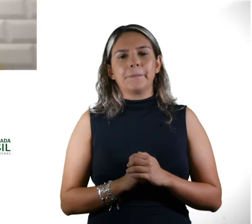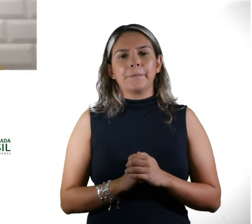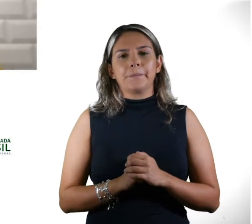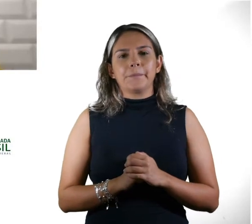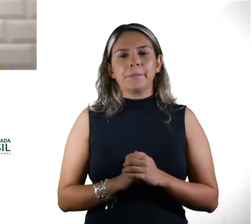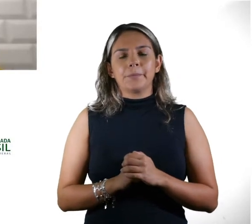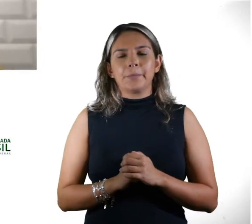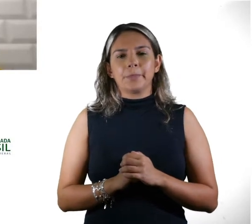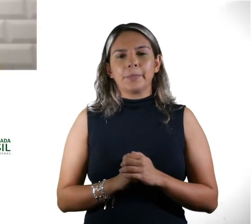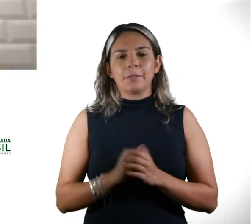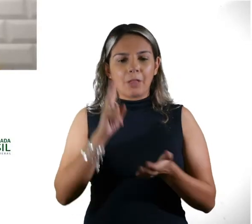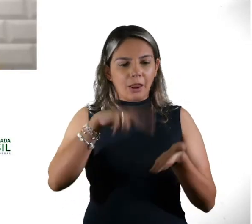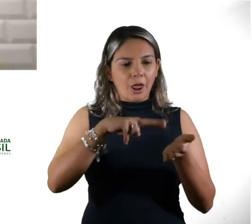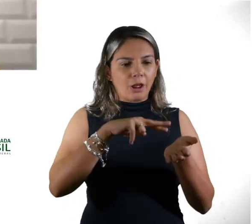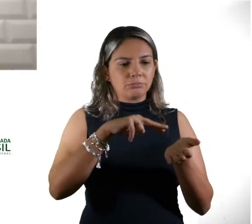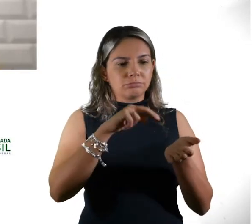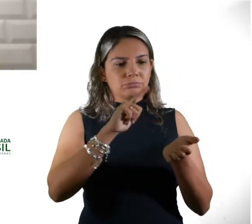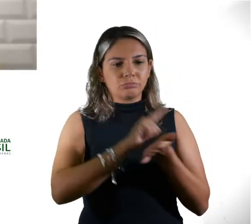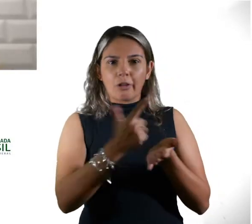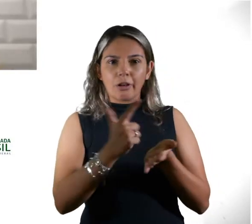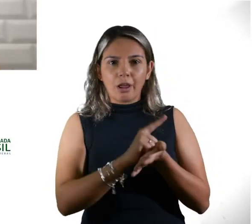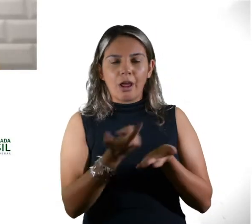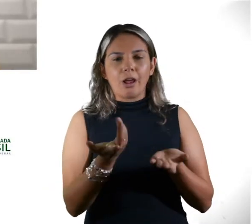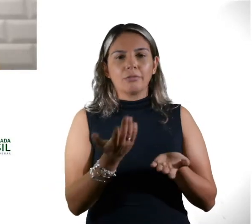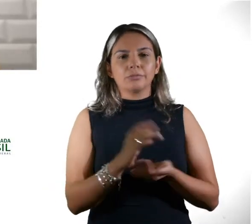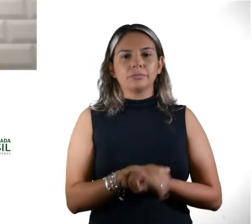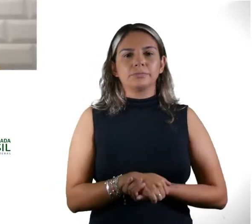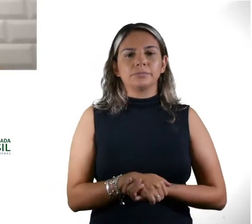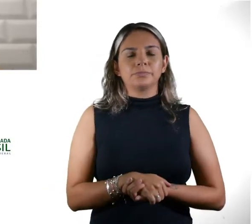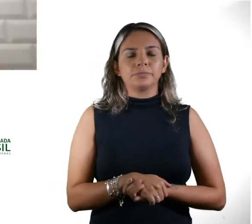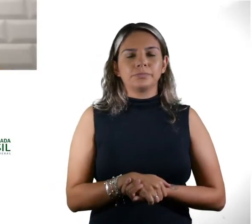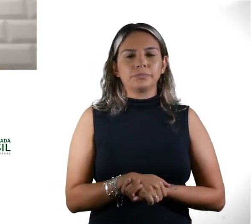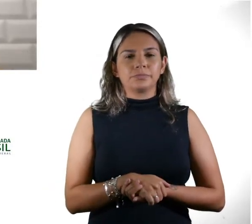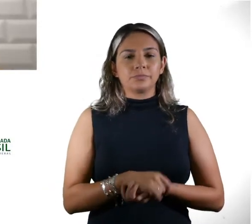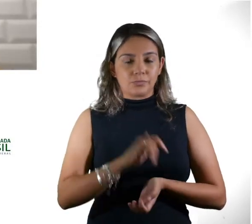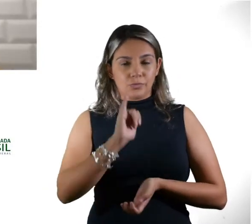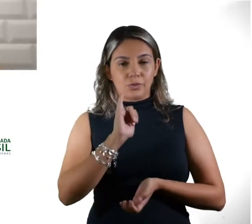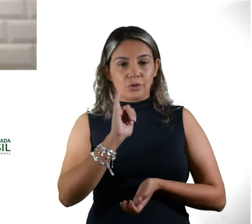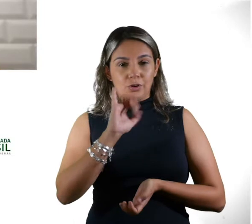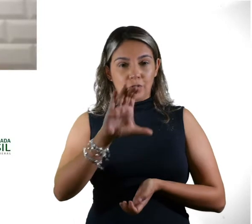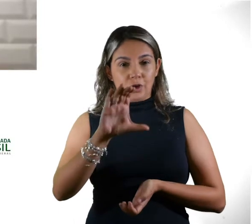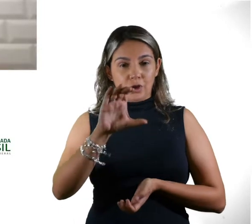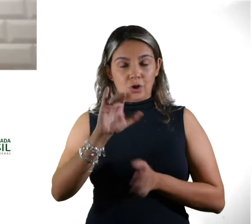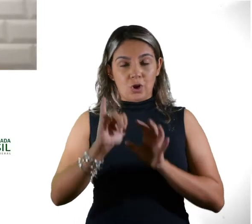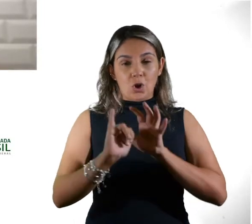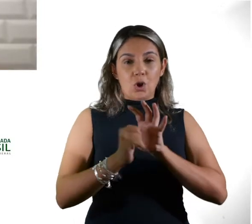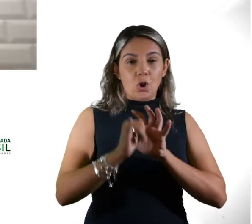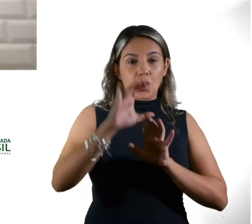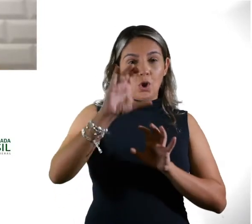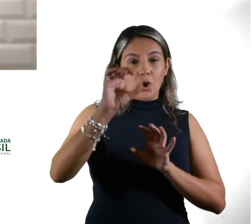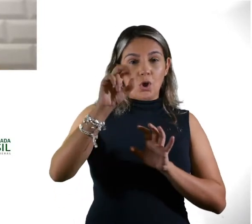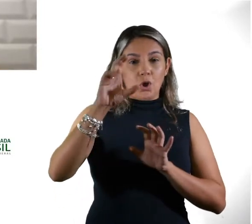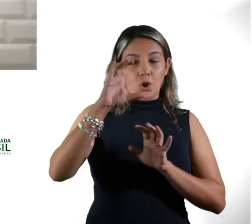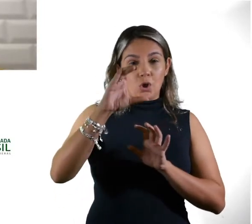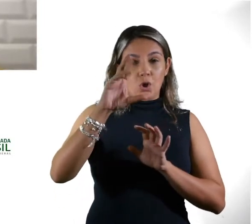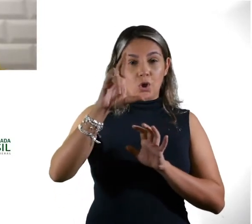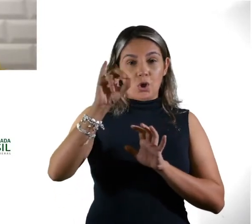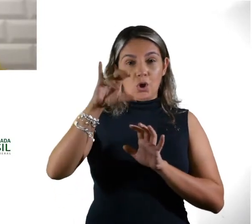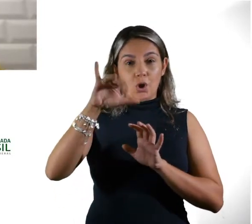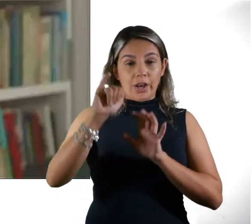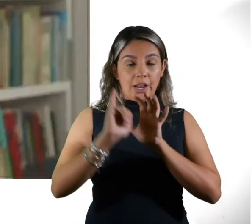no momento, não é? a ocorrer, enfim. As crónicas surgem do cotidiano, de facto. Não